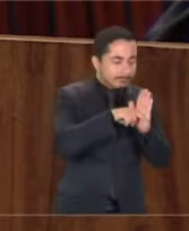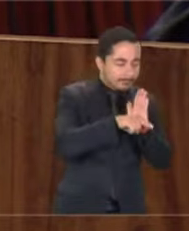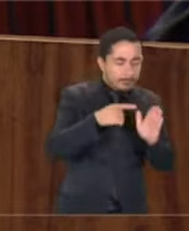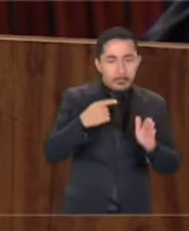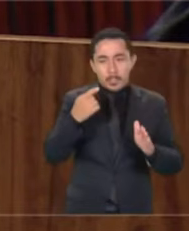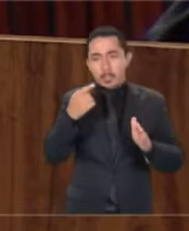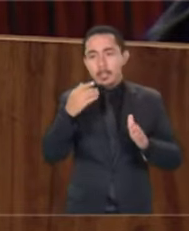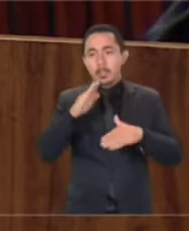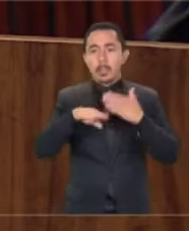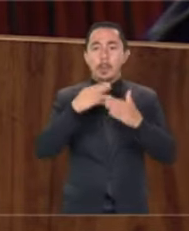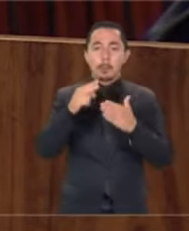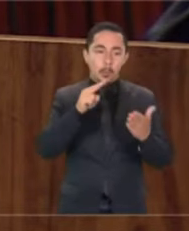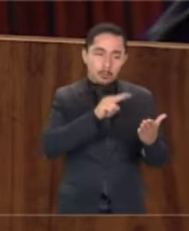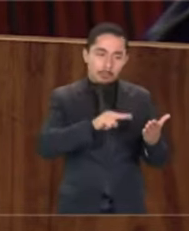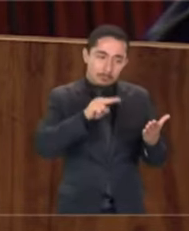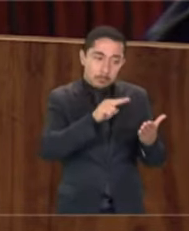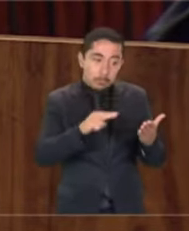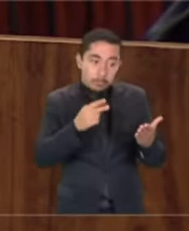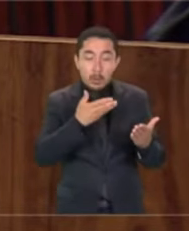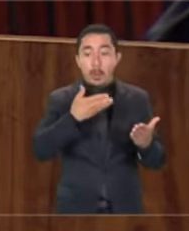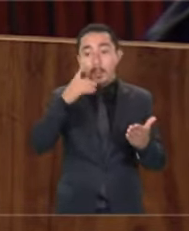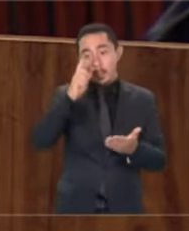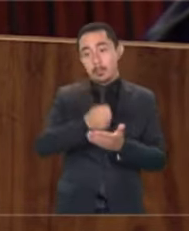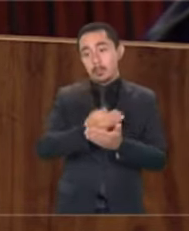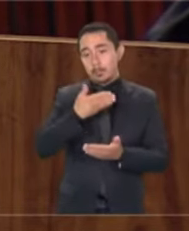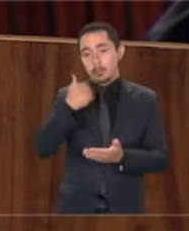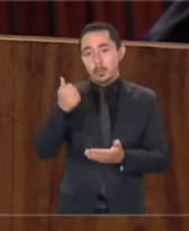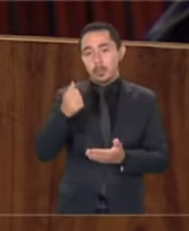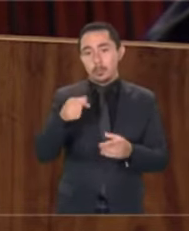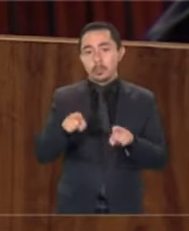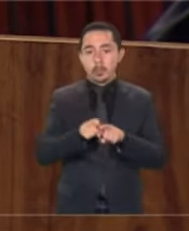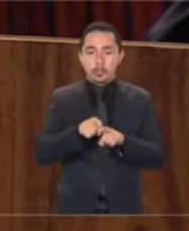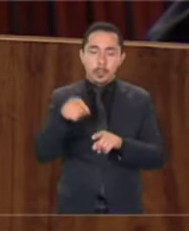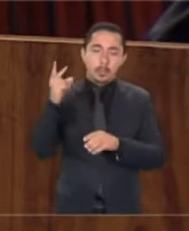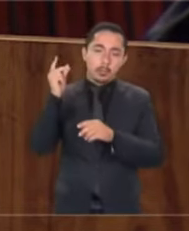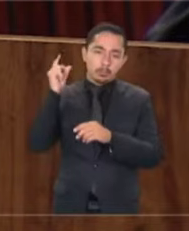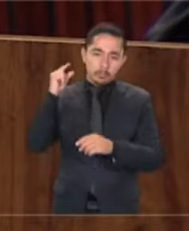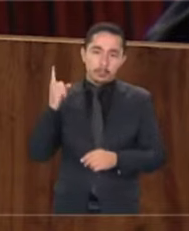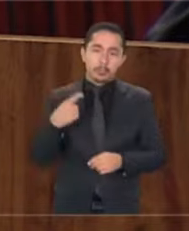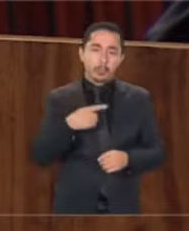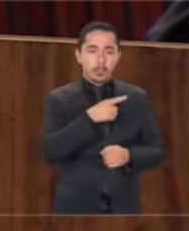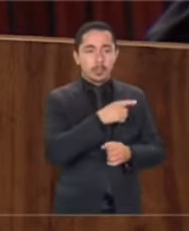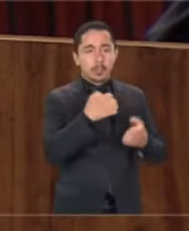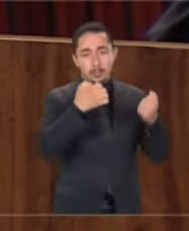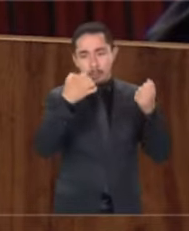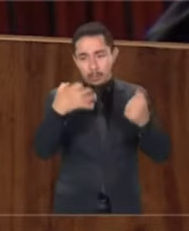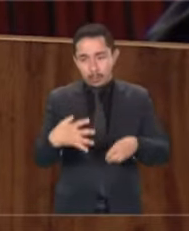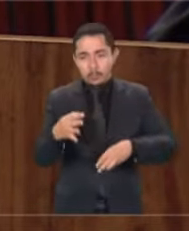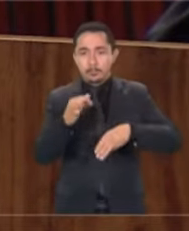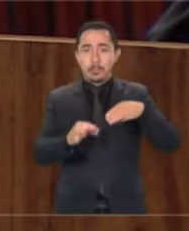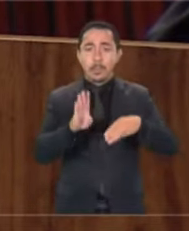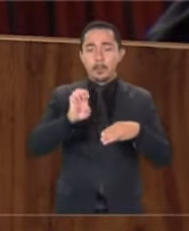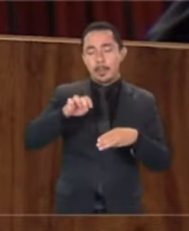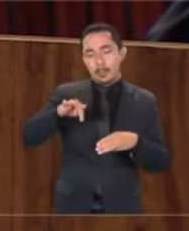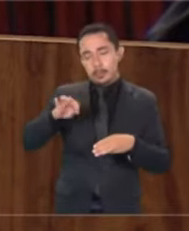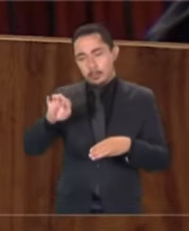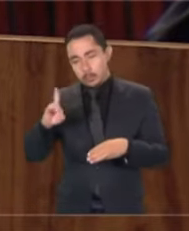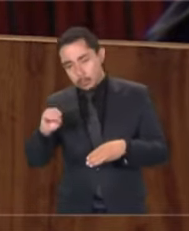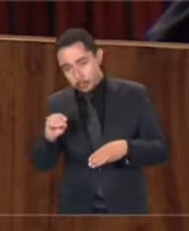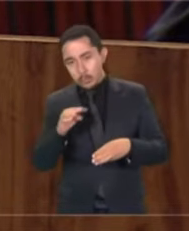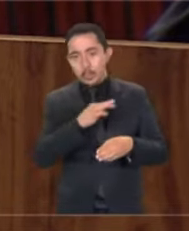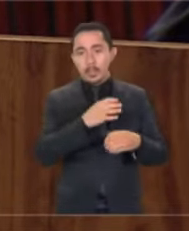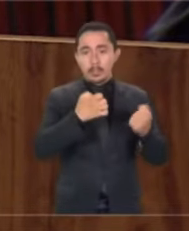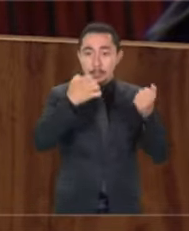já tem algum tempo que o ministro relator, ministro Benedito Gonçalves, exarou o seu voto. Então, até porque há